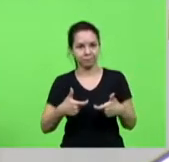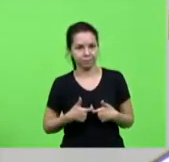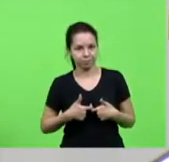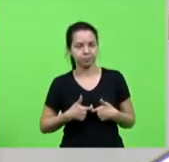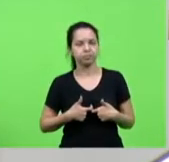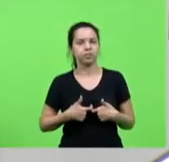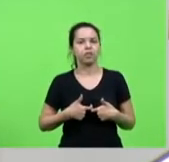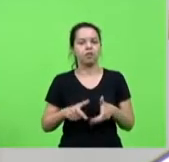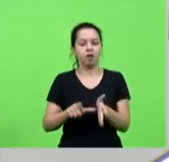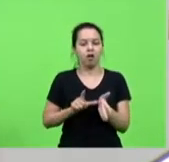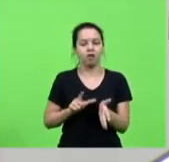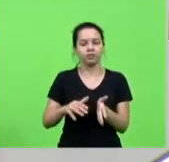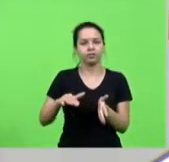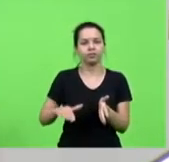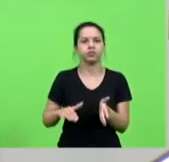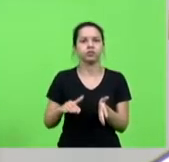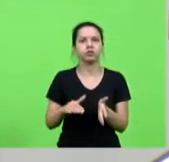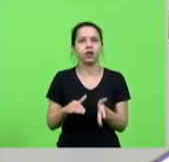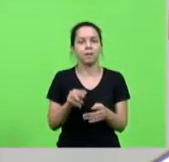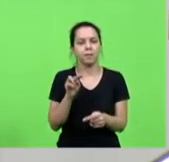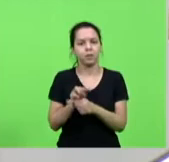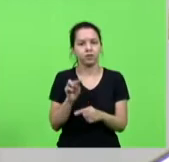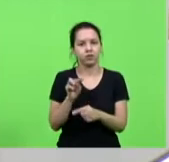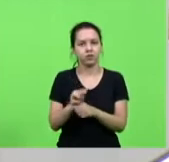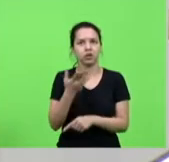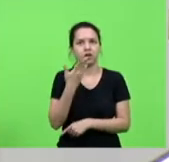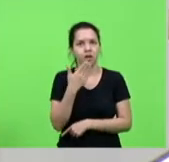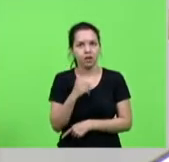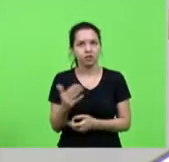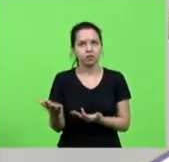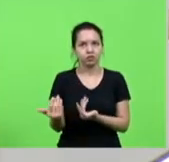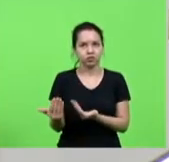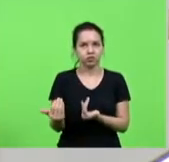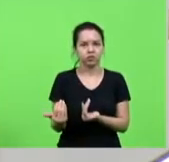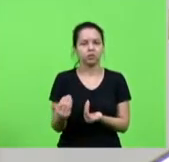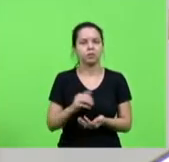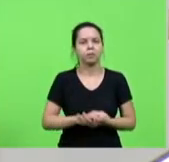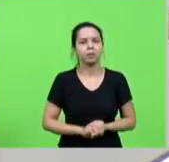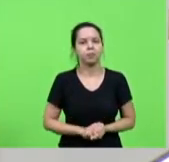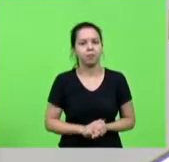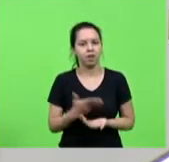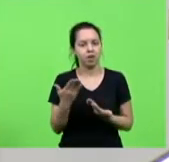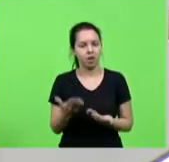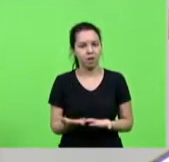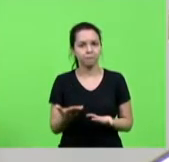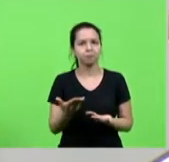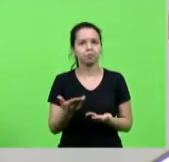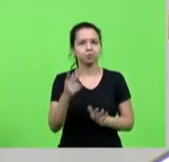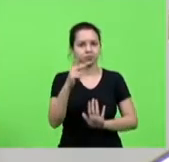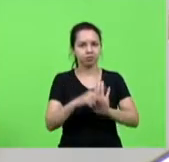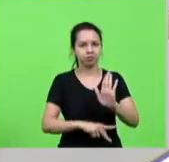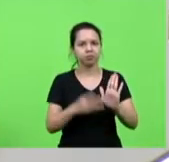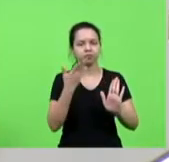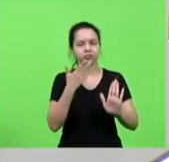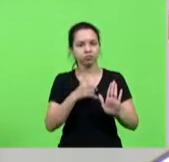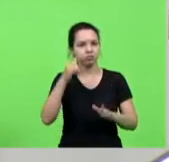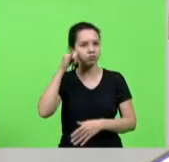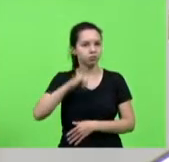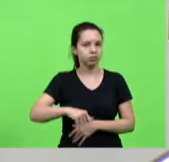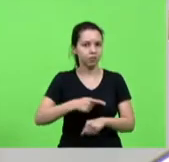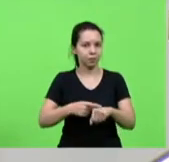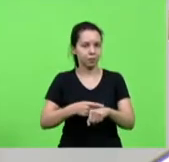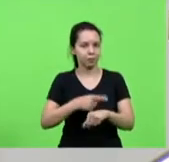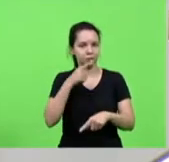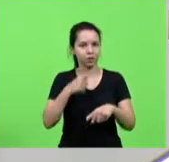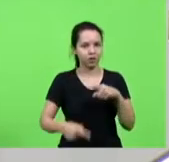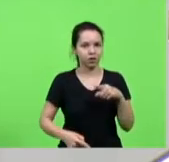visam proteger crianças e adolescentes. Mais especificamente, este projeto do Infância Sem Pornografia proíbe a divulgação e o